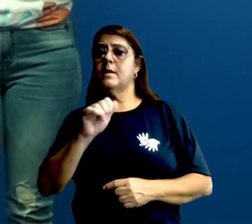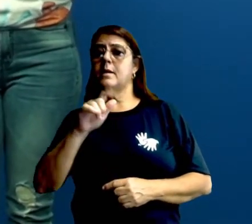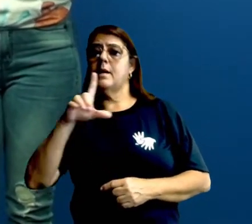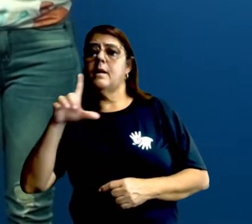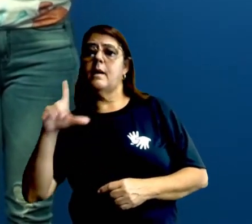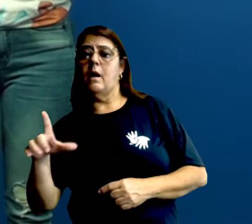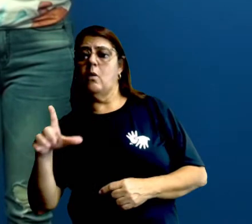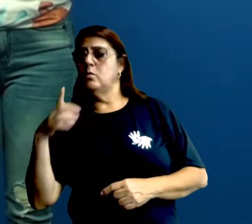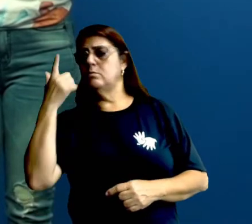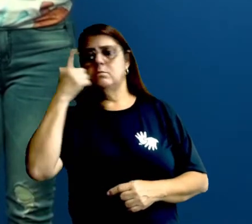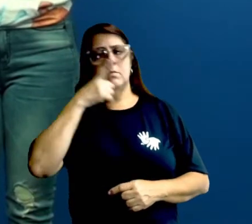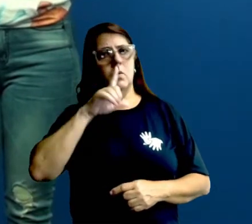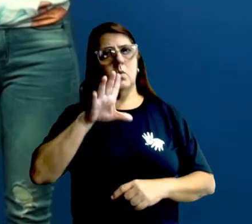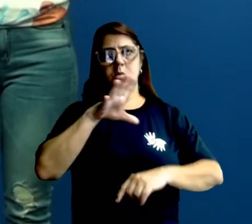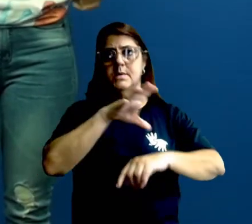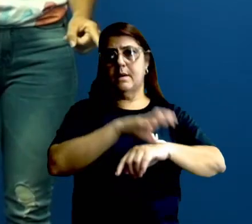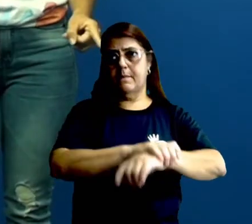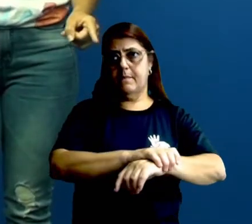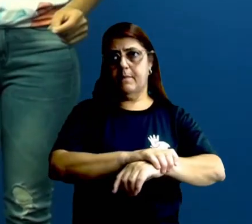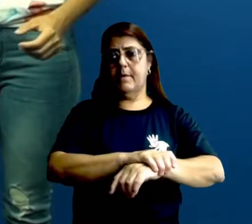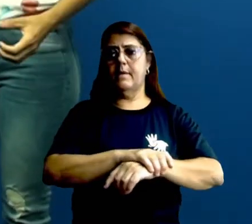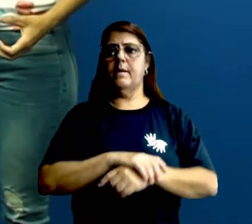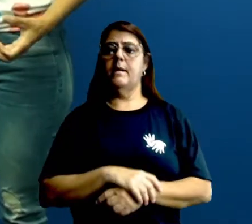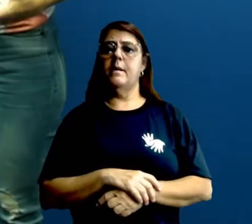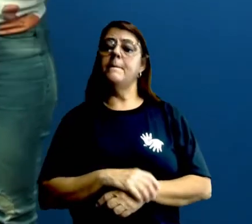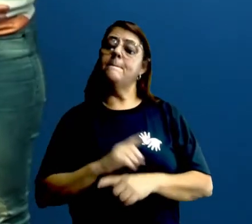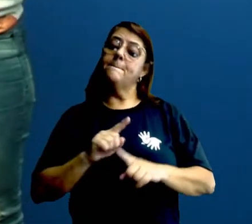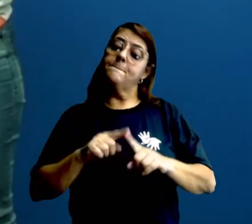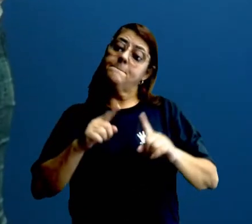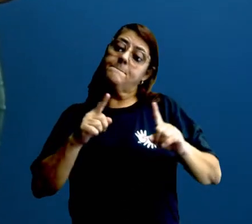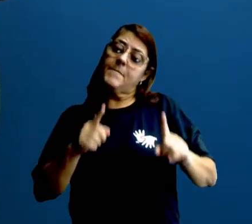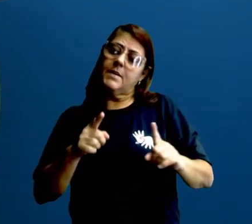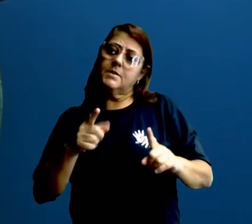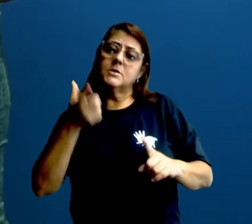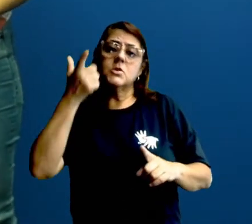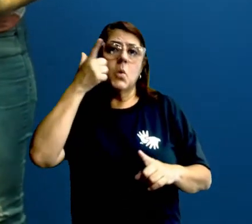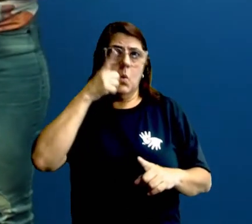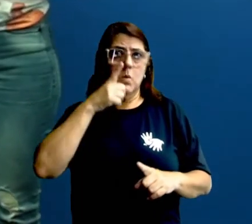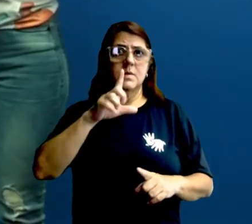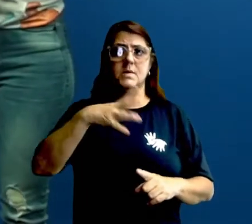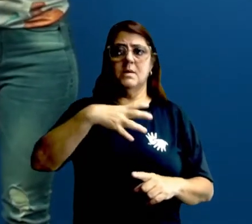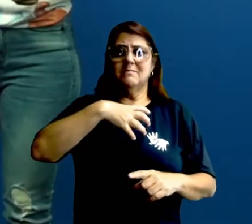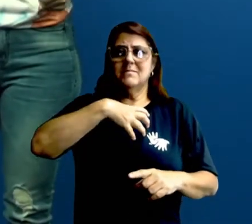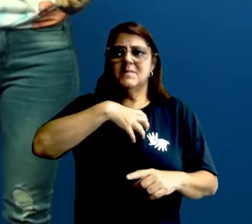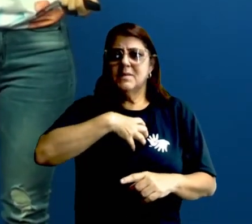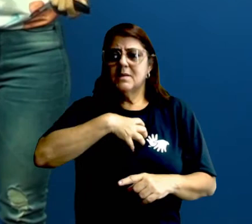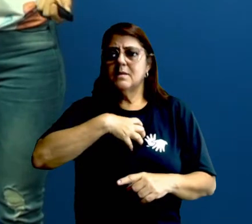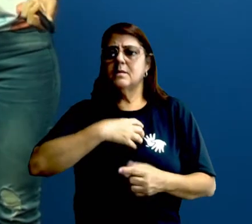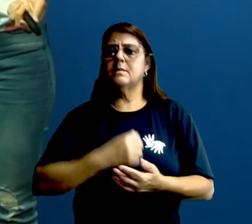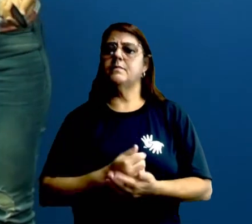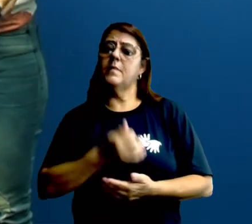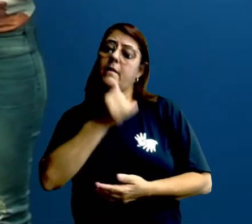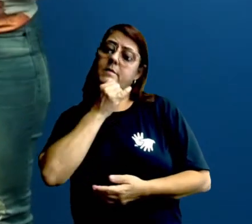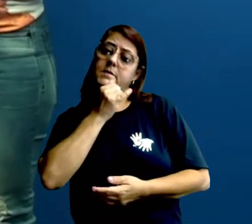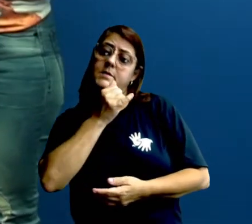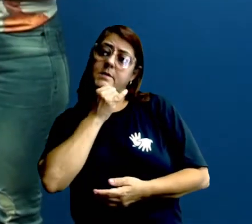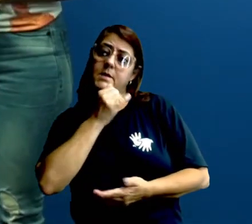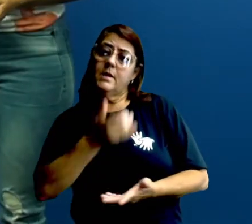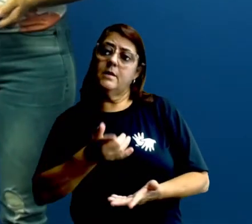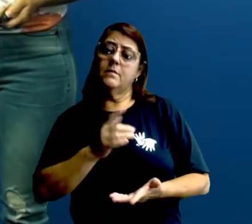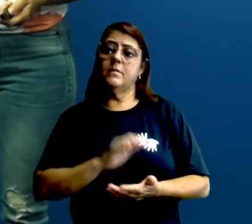consegue pegar. A gente não consegue pegar, mas a gente consegue sentir. Então, eu trouxe como